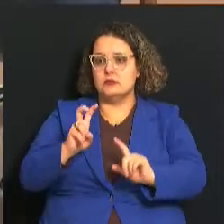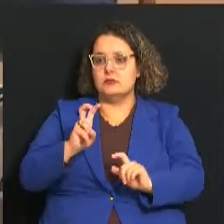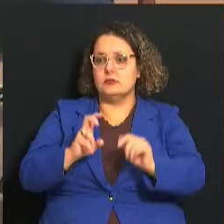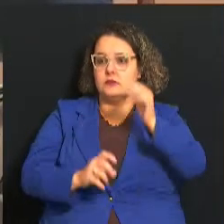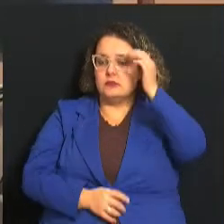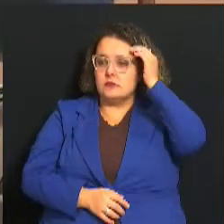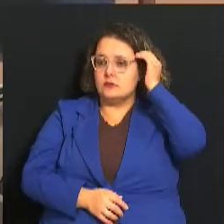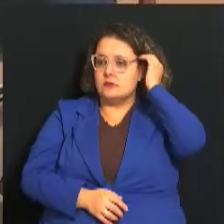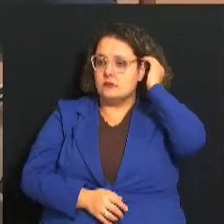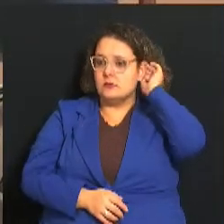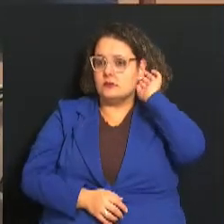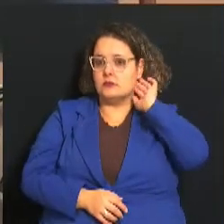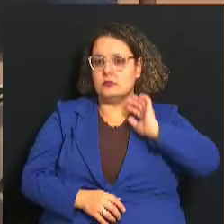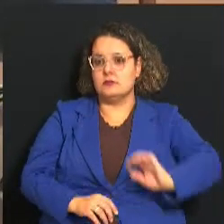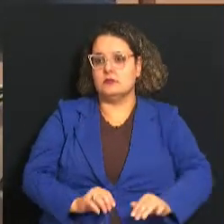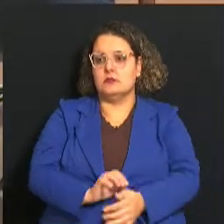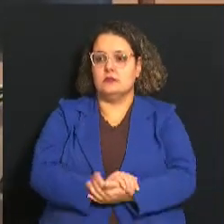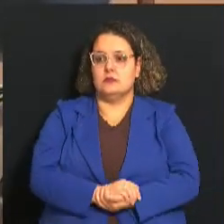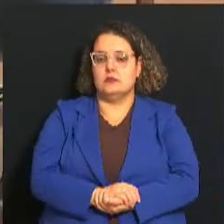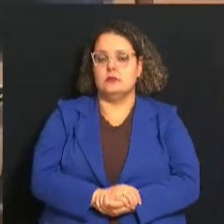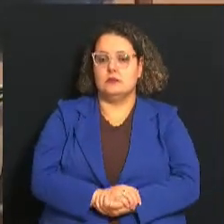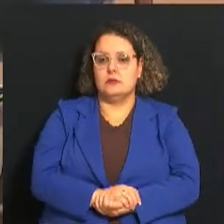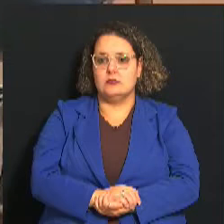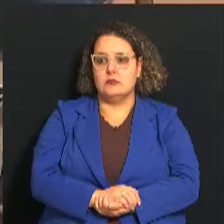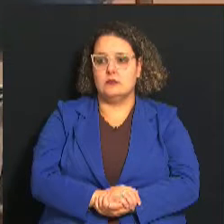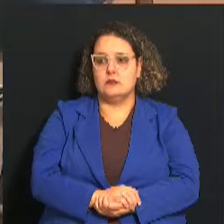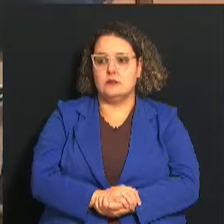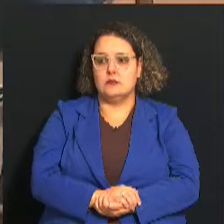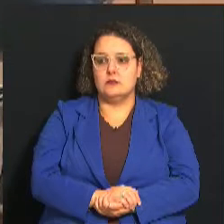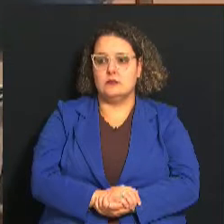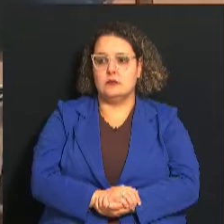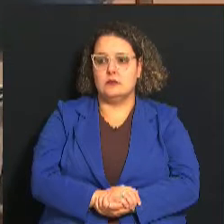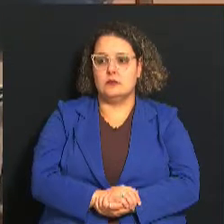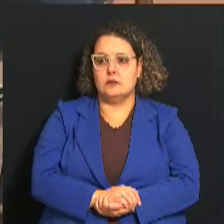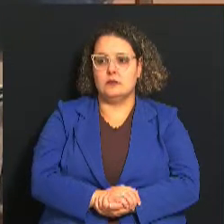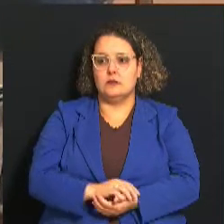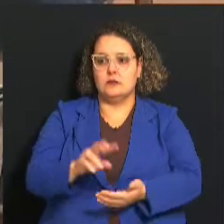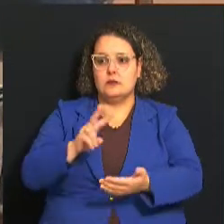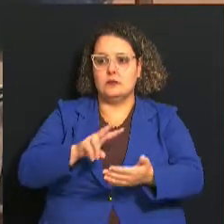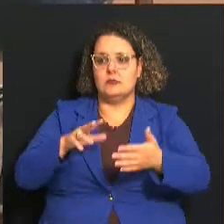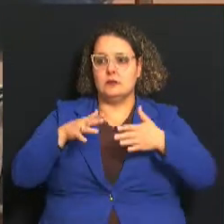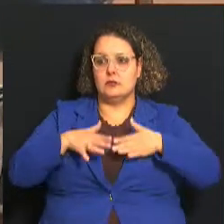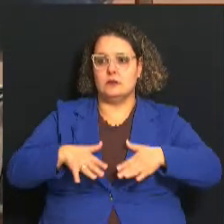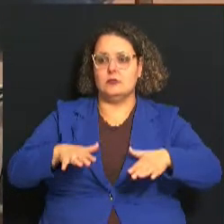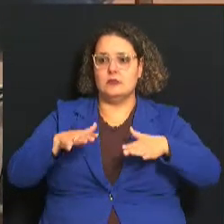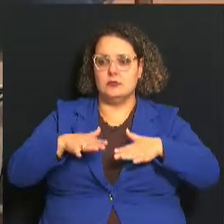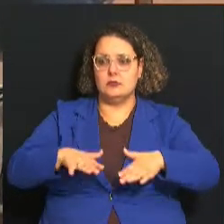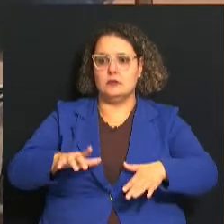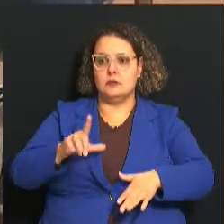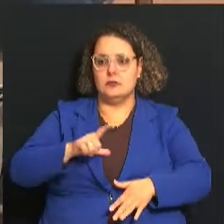No final fala, isso. Eu vou ler mais devagar. Caso tenha destaque, vocês já vão levantando, tá?